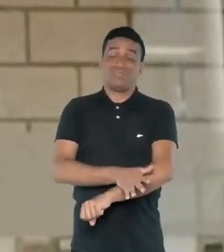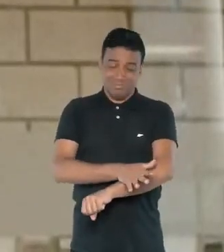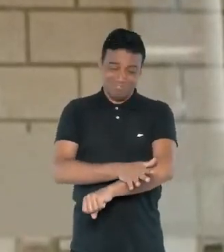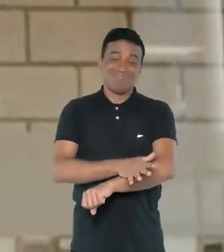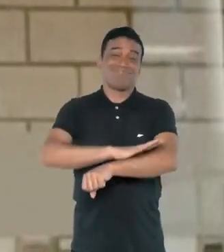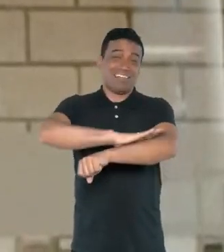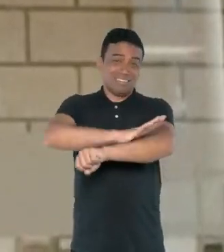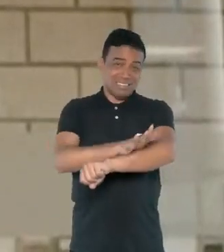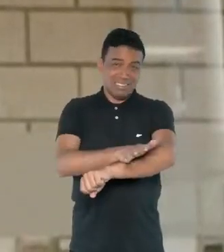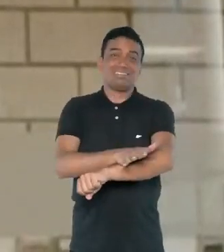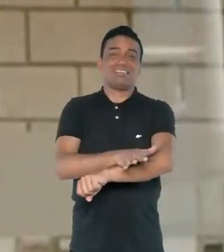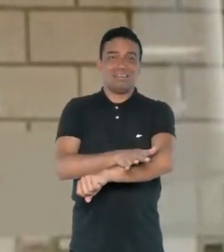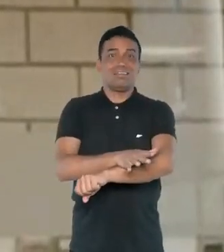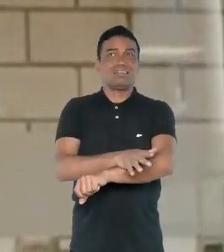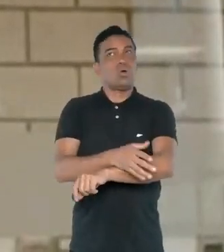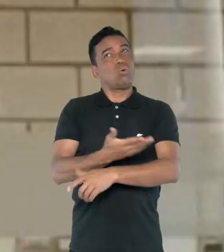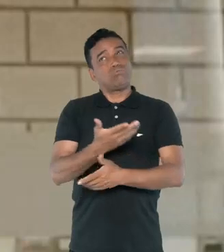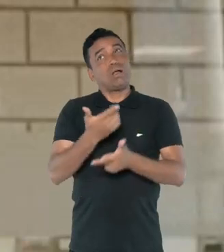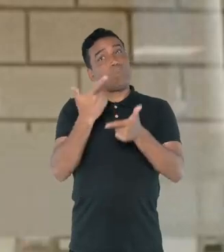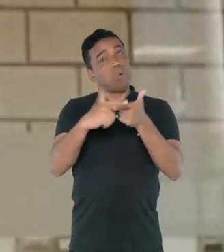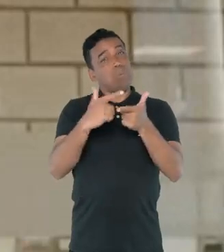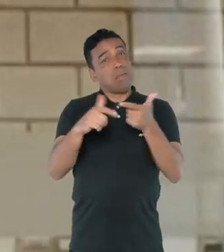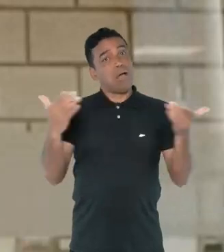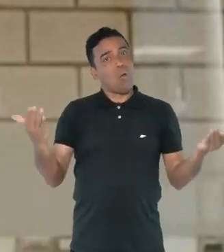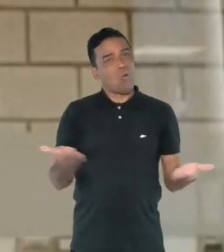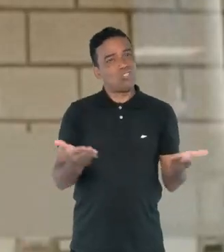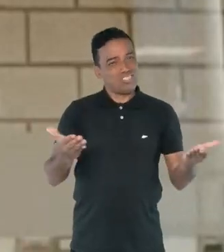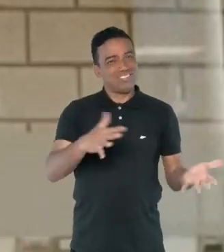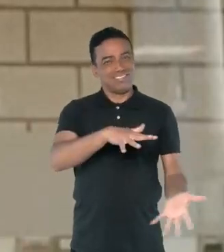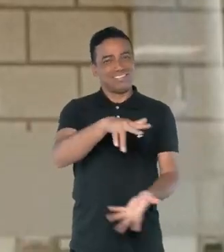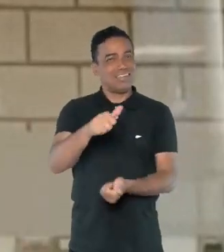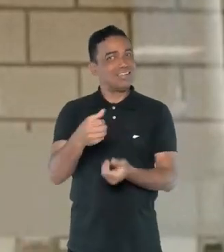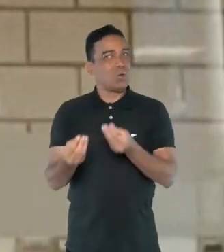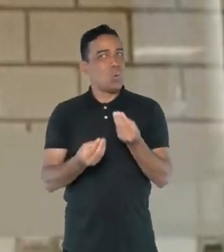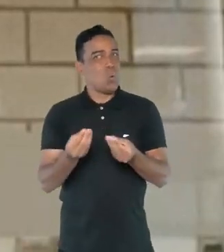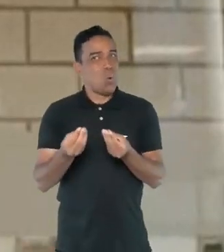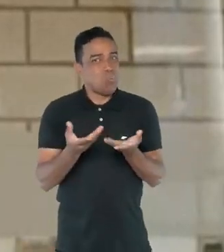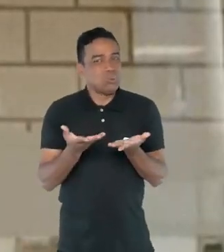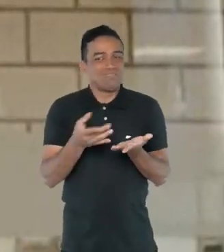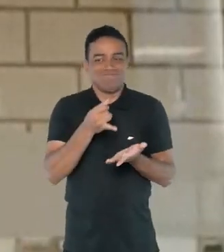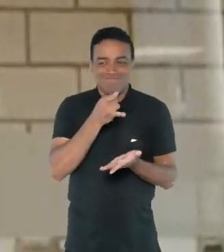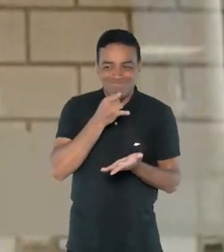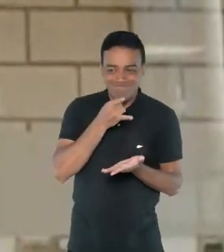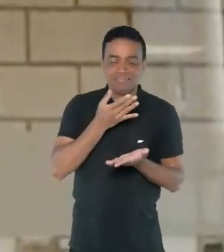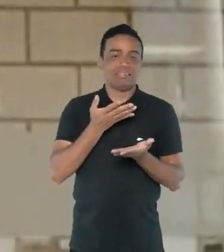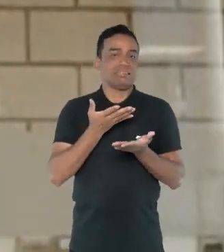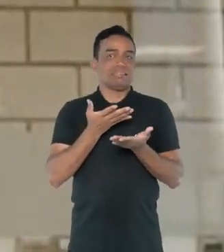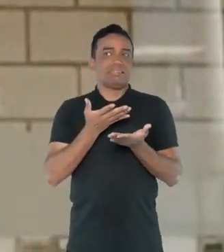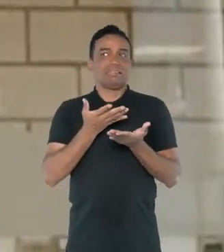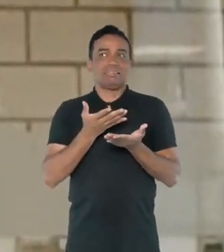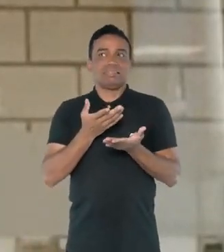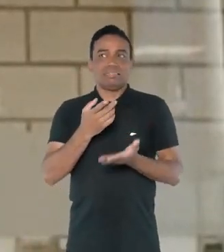questão para a nossa contemporaneidade, que é como lidar, né, com